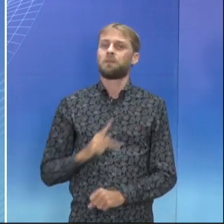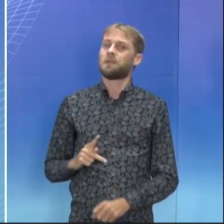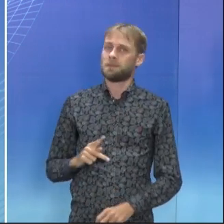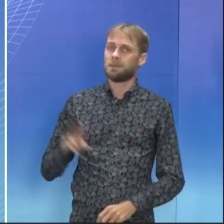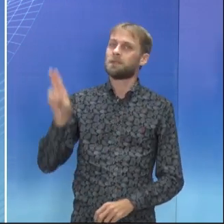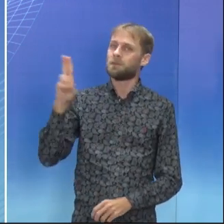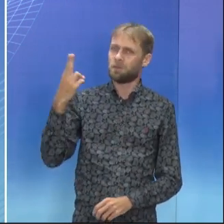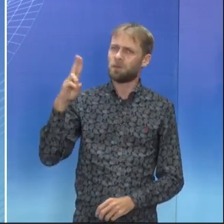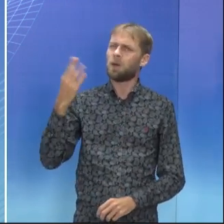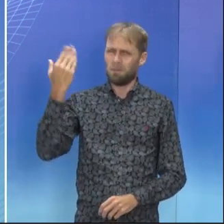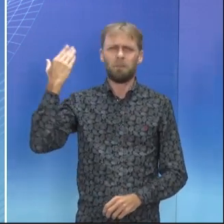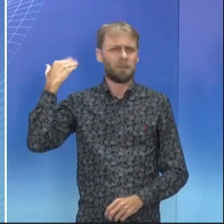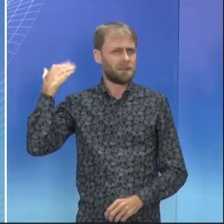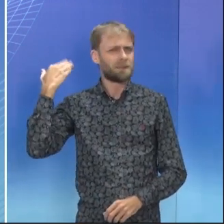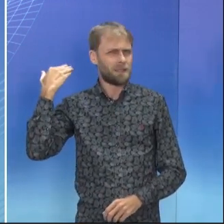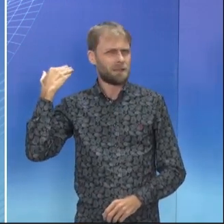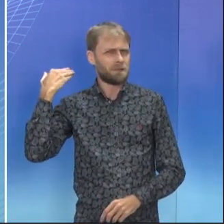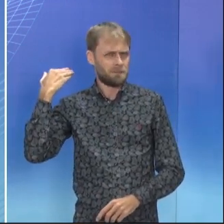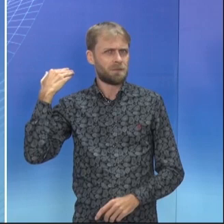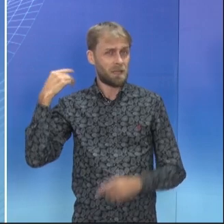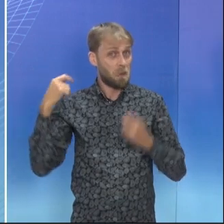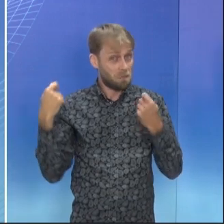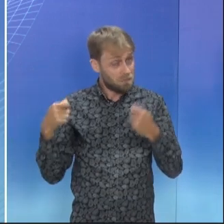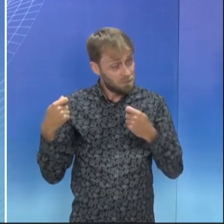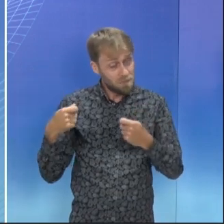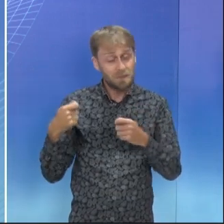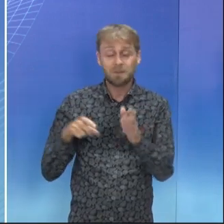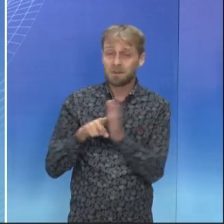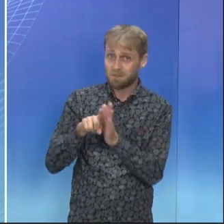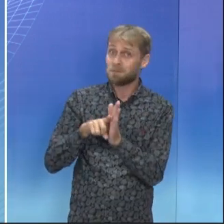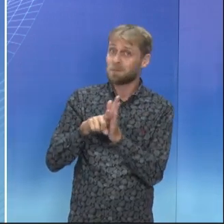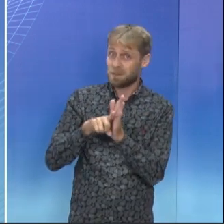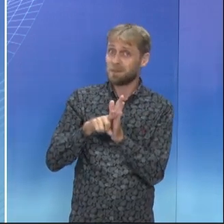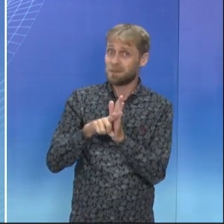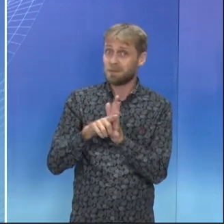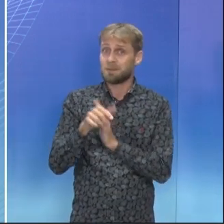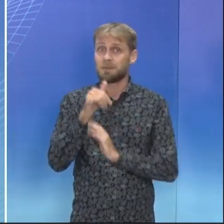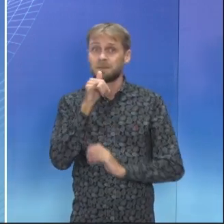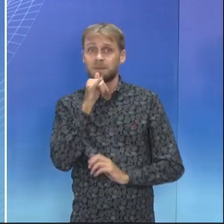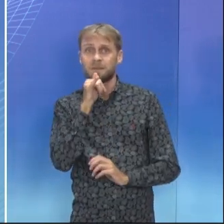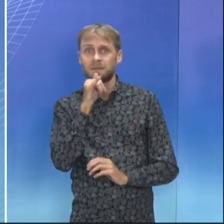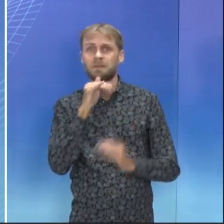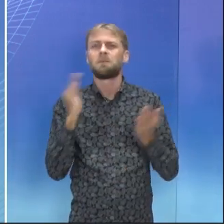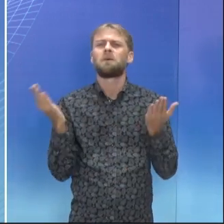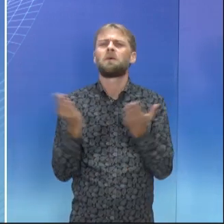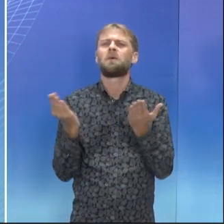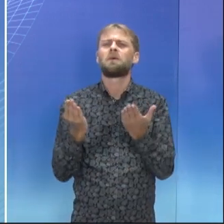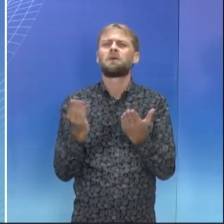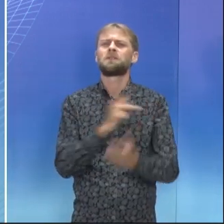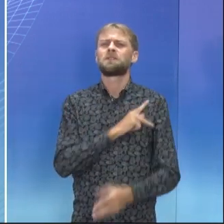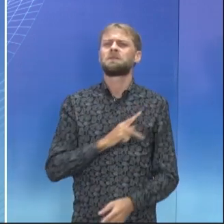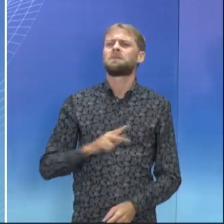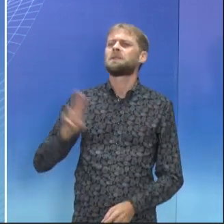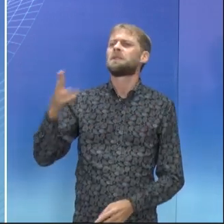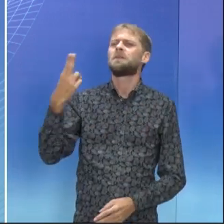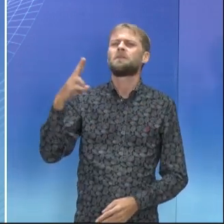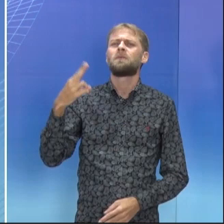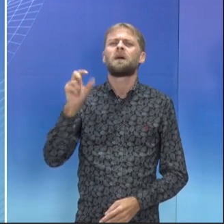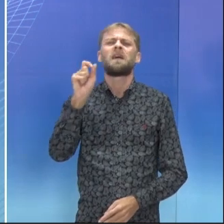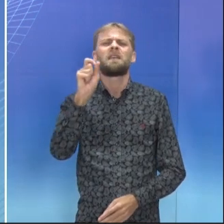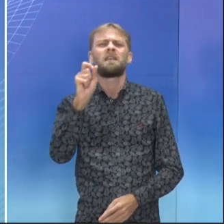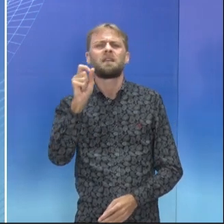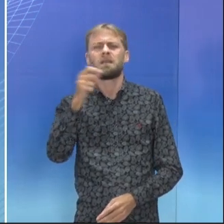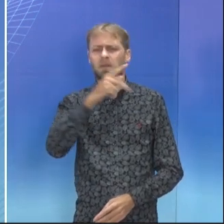Mujica, era presidente do Uruguai. Então, por isso que eu falei para vocês, vá lá, busquem. Quem, por exemplo, é hoje o